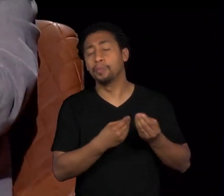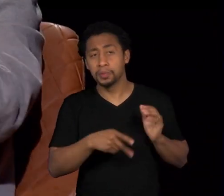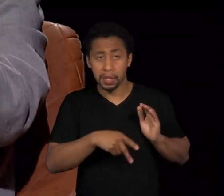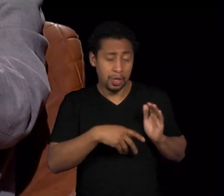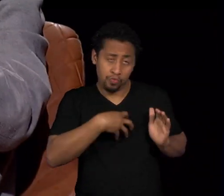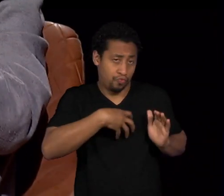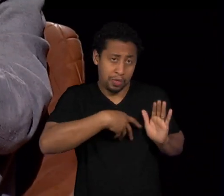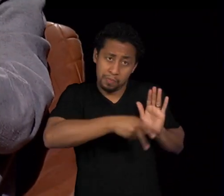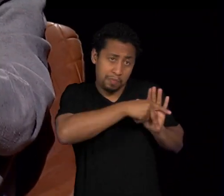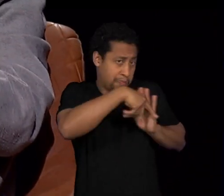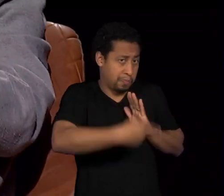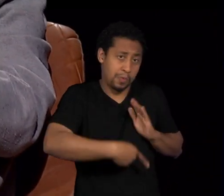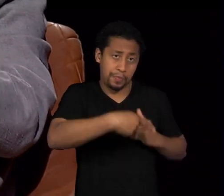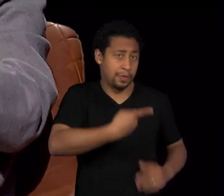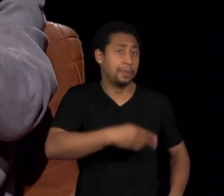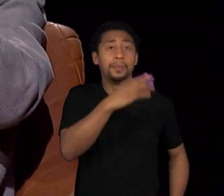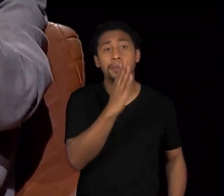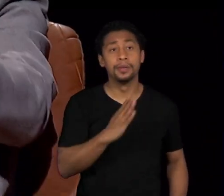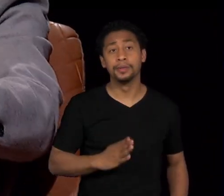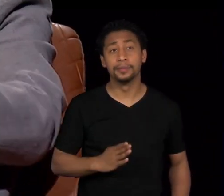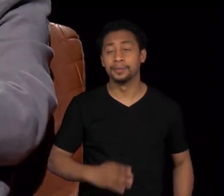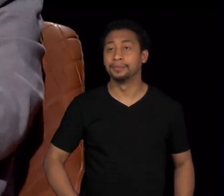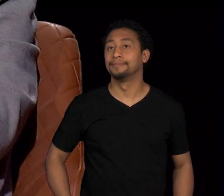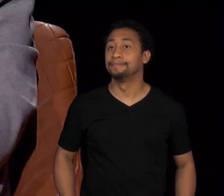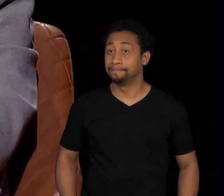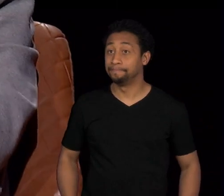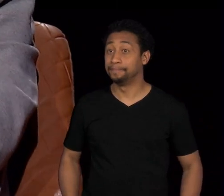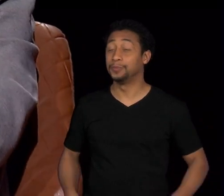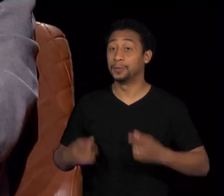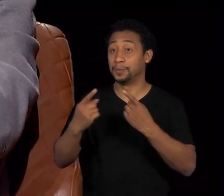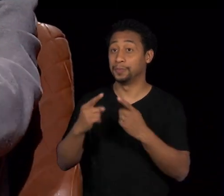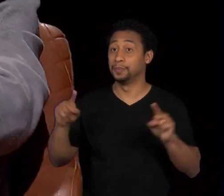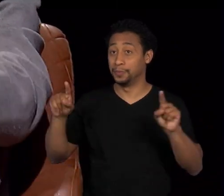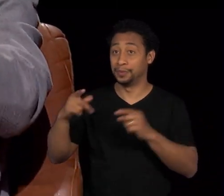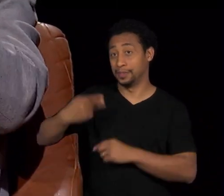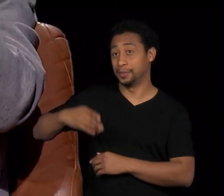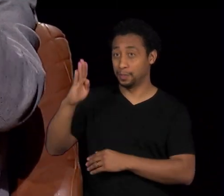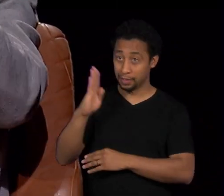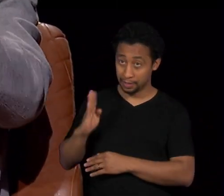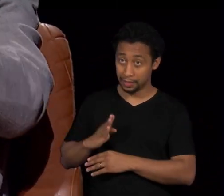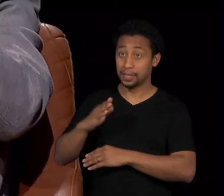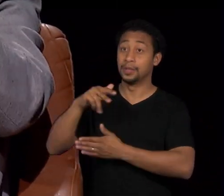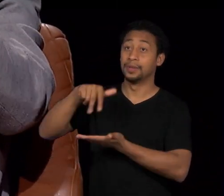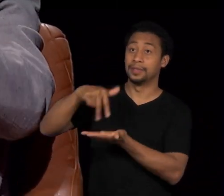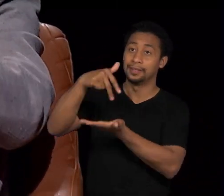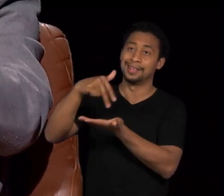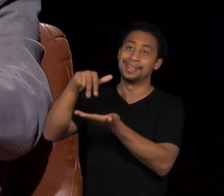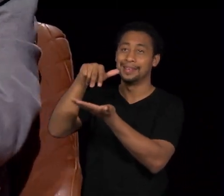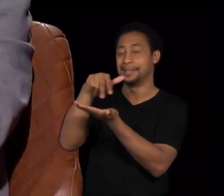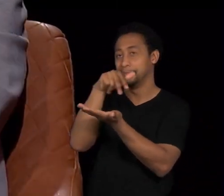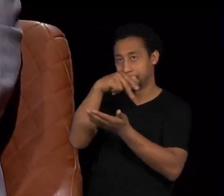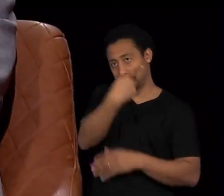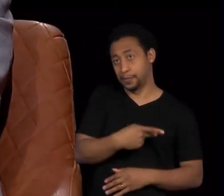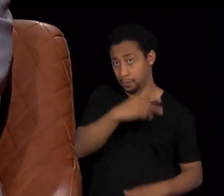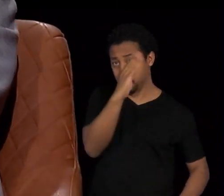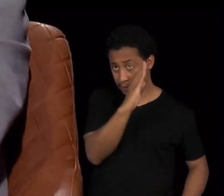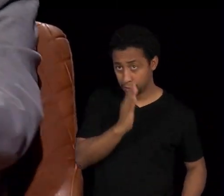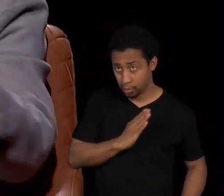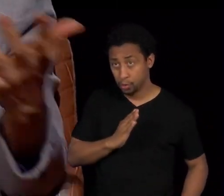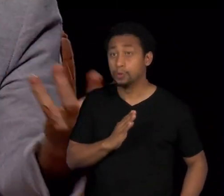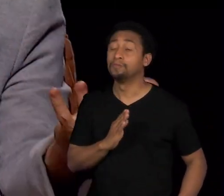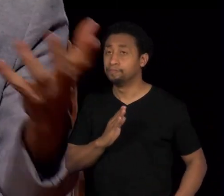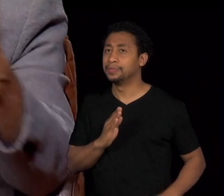a música brasileira a o som a dança brasileira tem alguma um caráter que